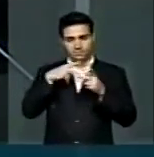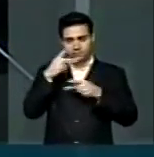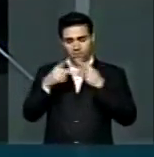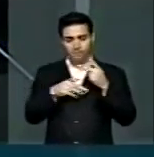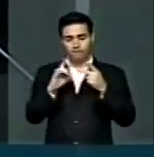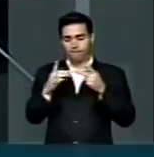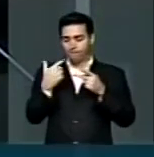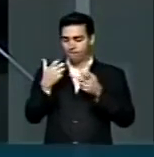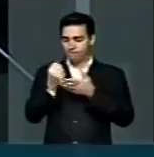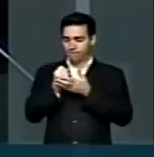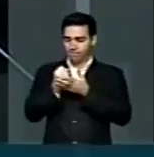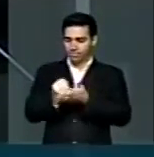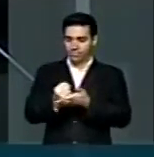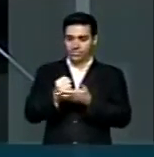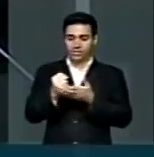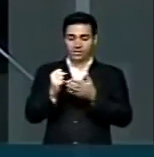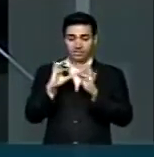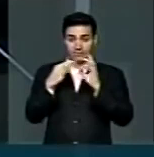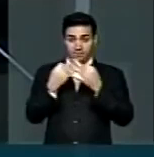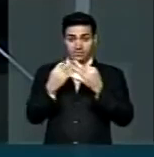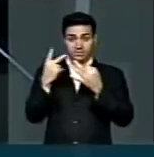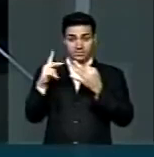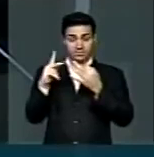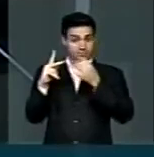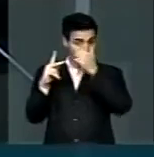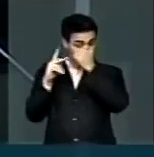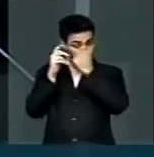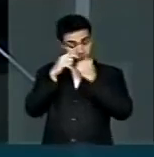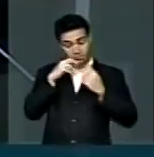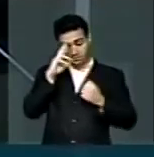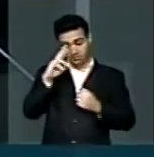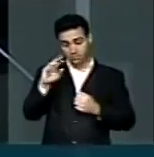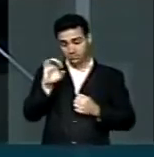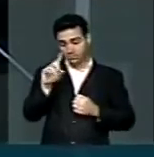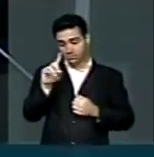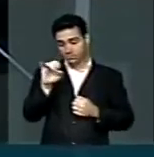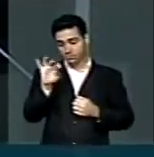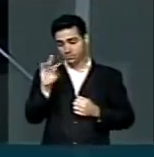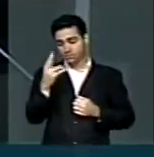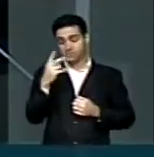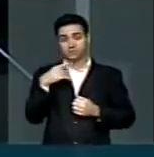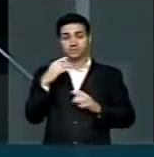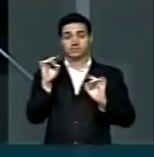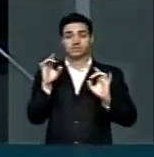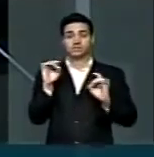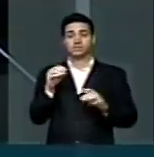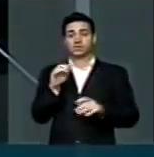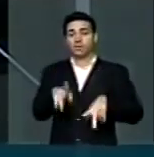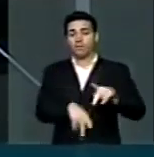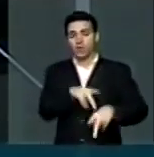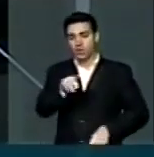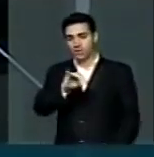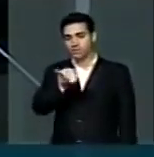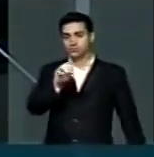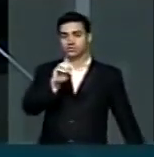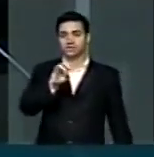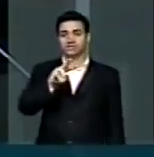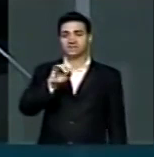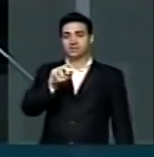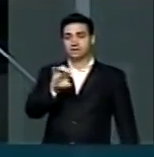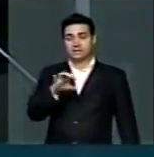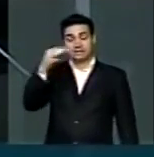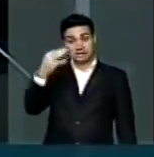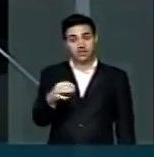hipotecar solidariedade à família da dona Edith, de modo muito especial ao povo de Joinville, na certeza que